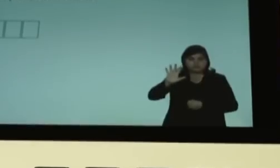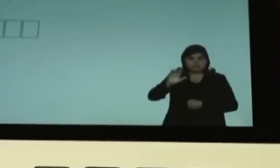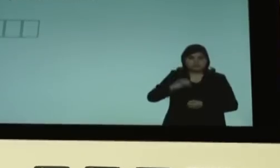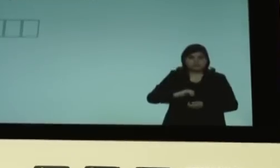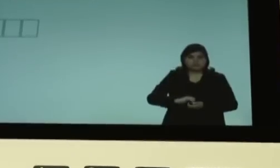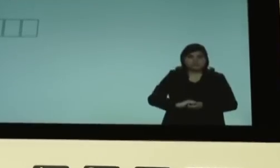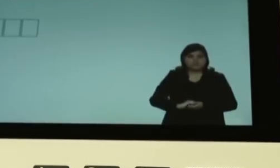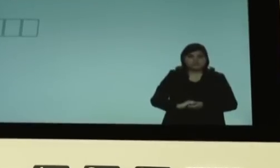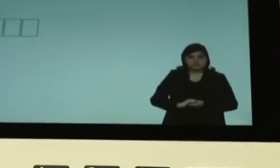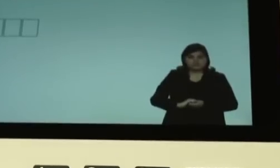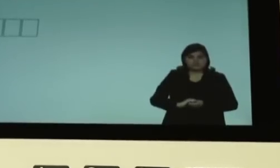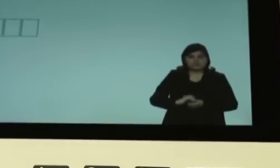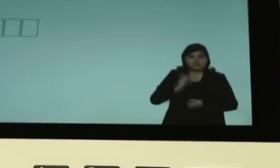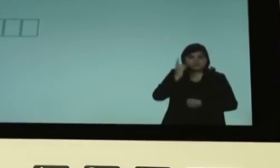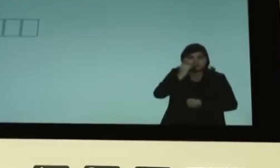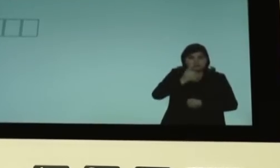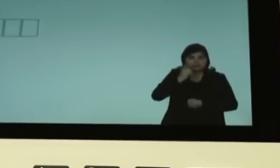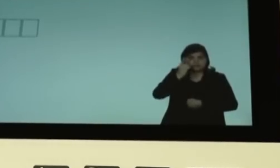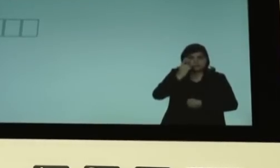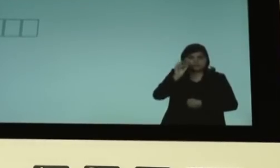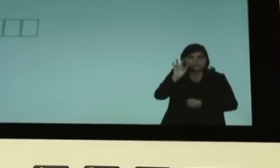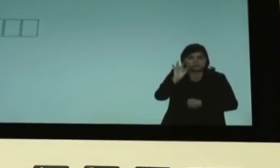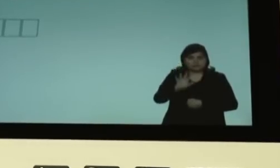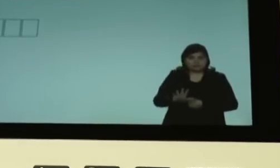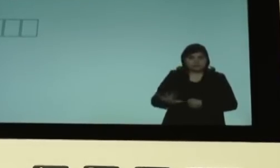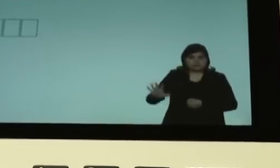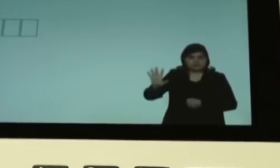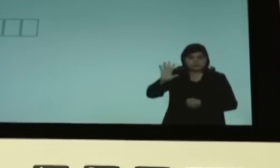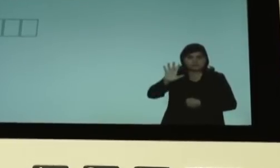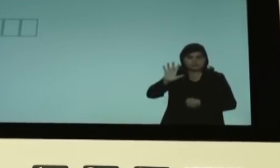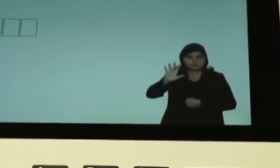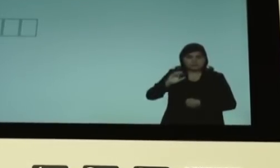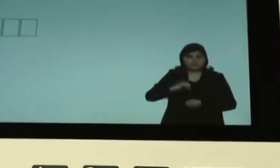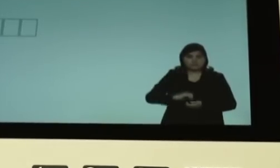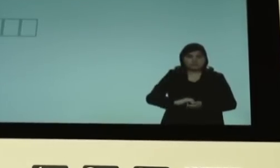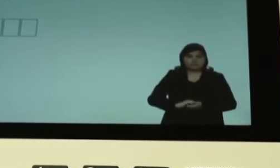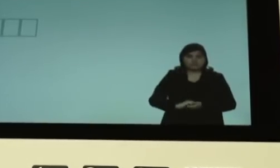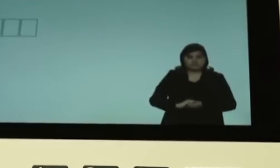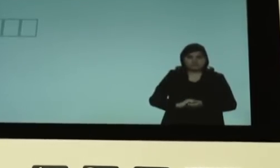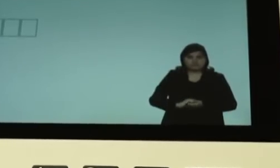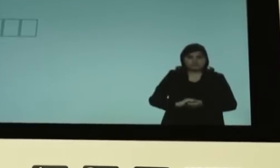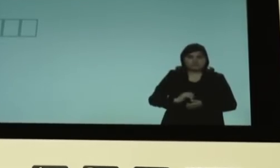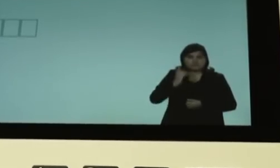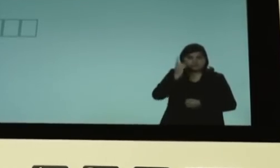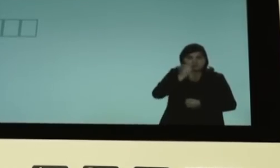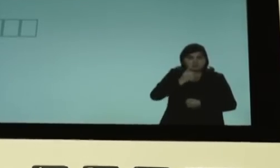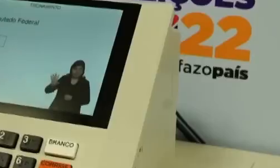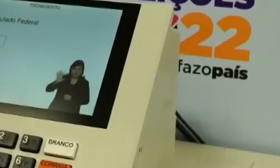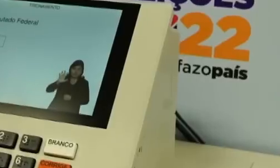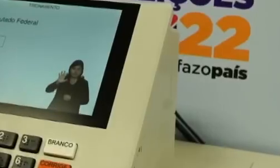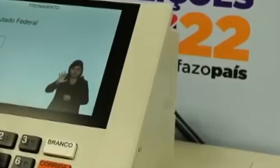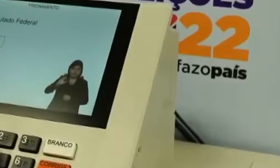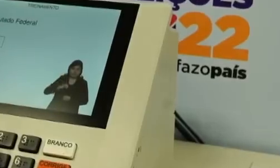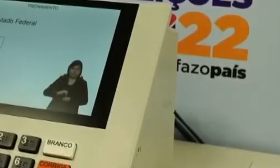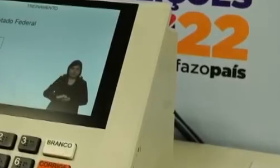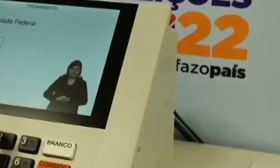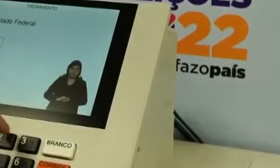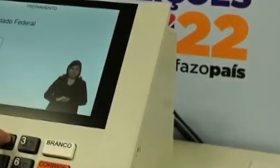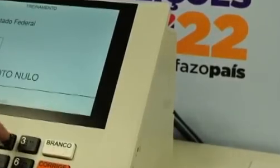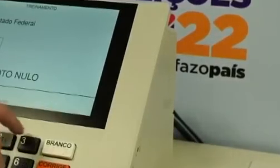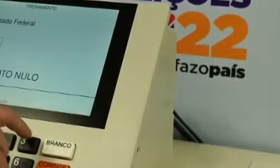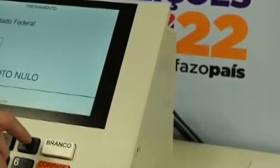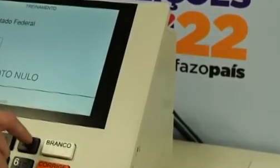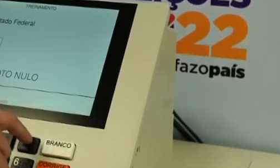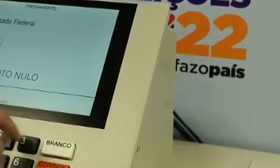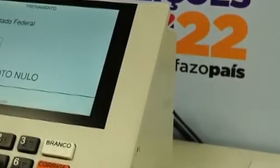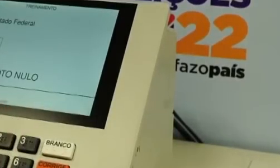aproxima mais da população. Quais manifestações também não são permitidas ao redor desses candidatos? E eu digo de apoiadores, de